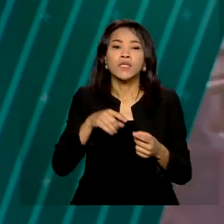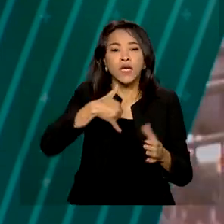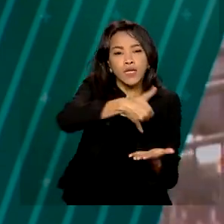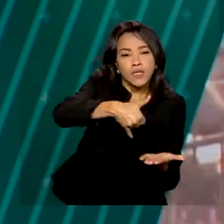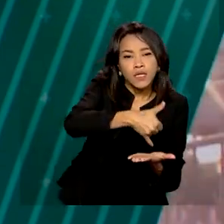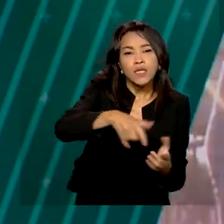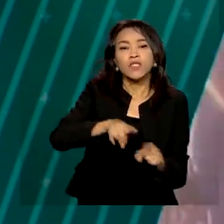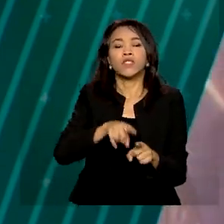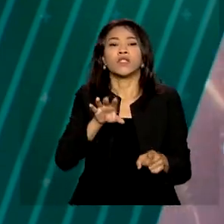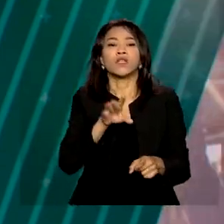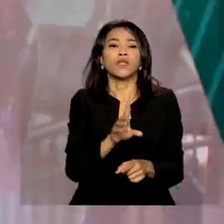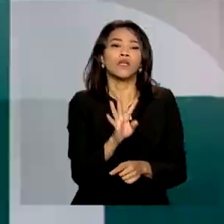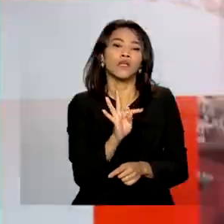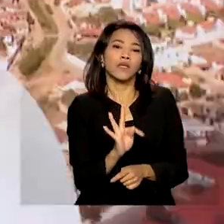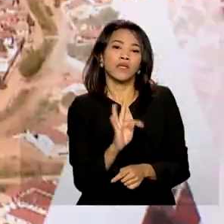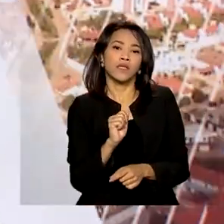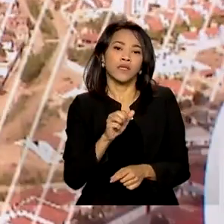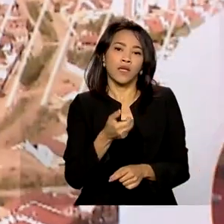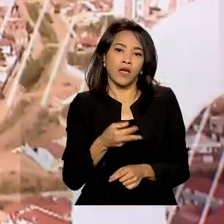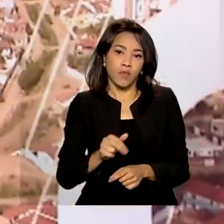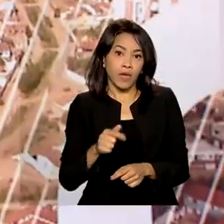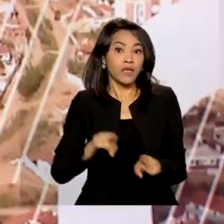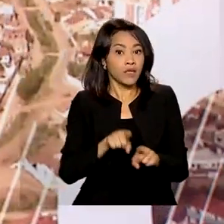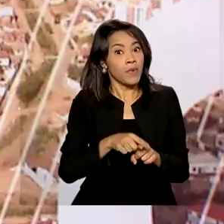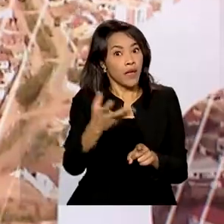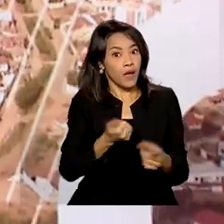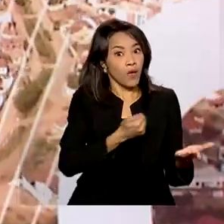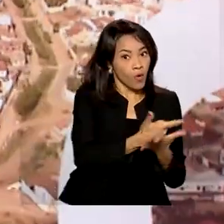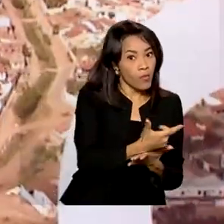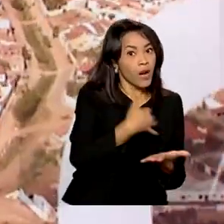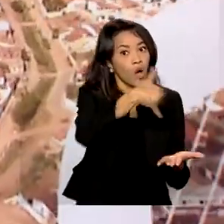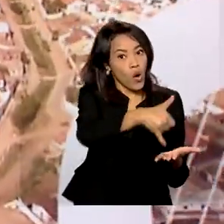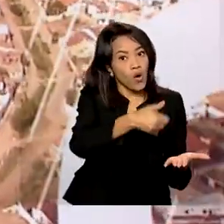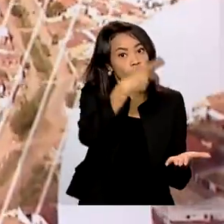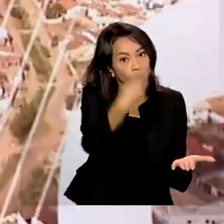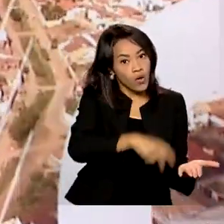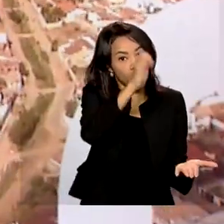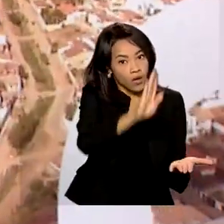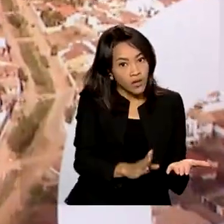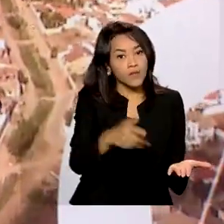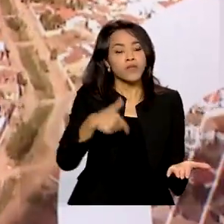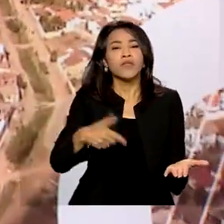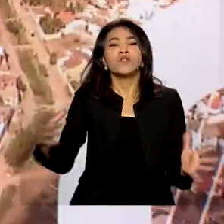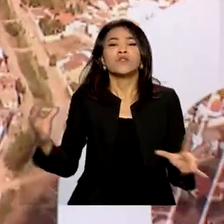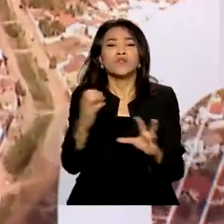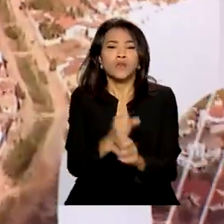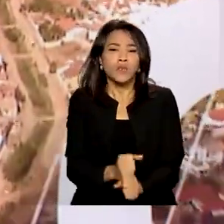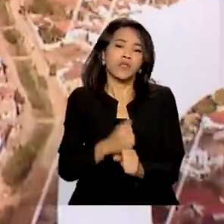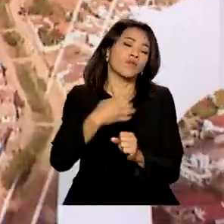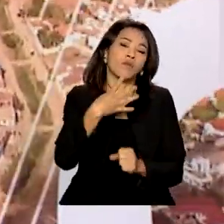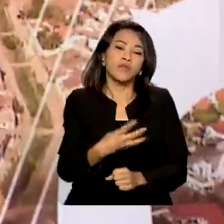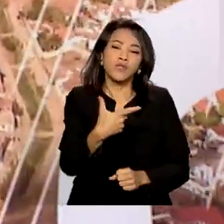produtos brasileiros como óleos vegetais as trocas comerciais entre os dois países são de 420 Milhões de Dólares ao